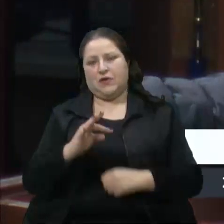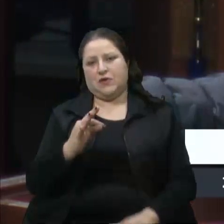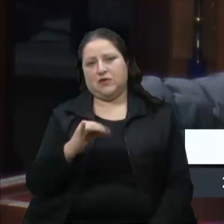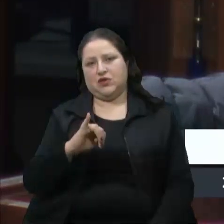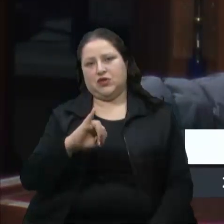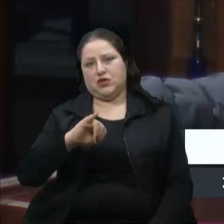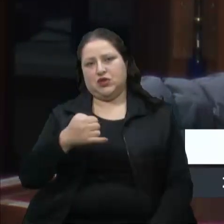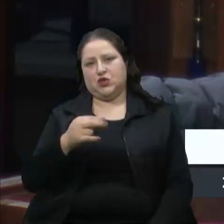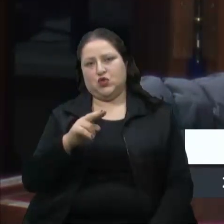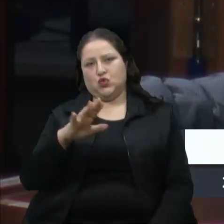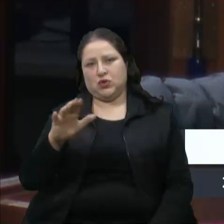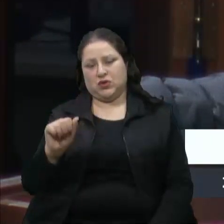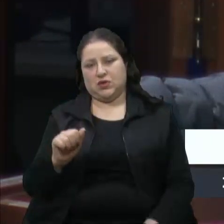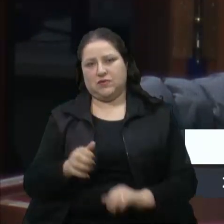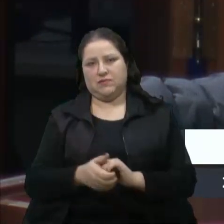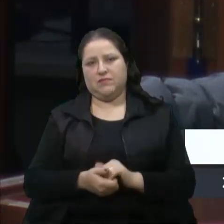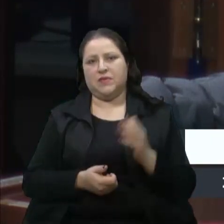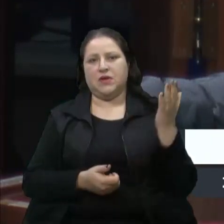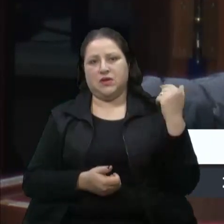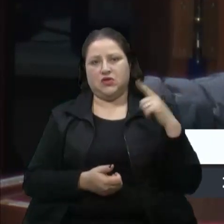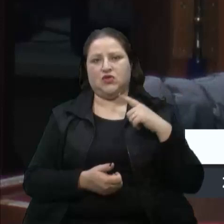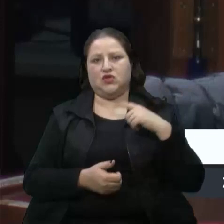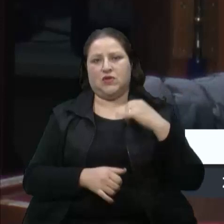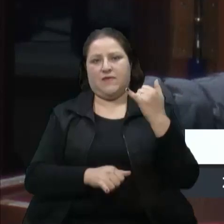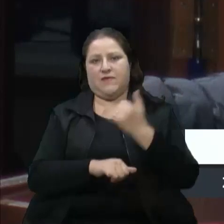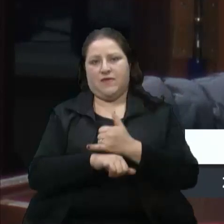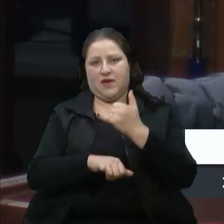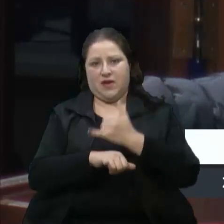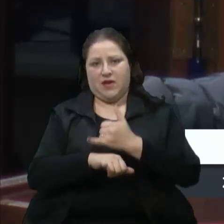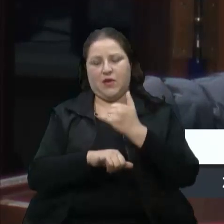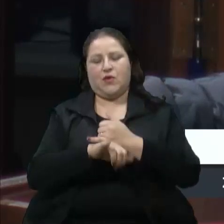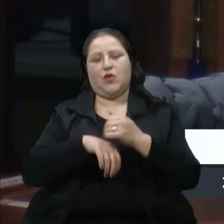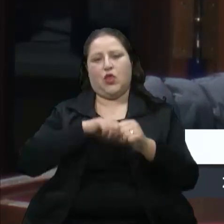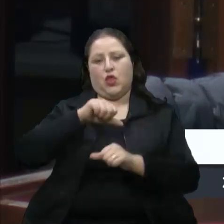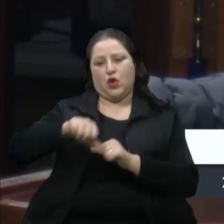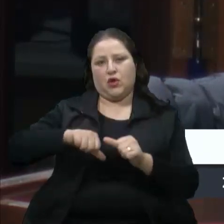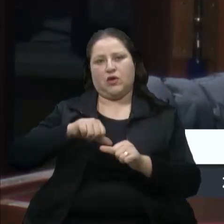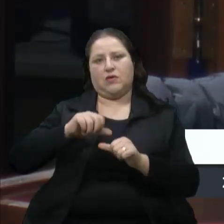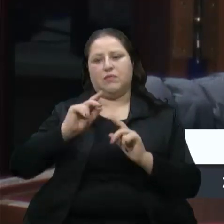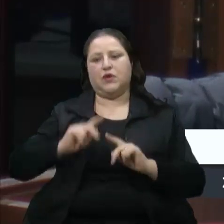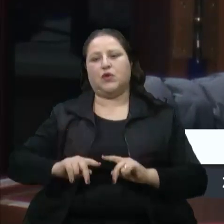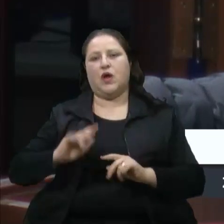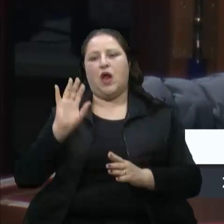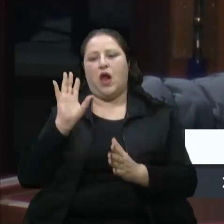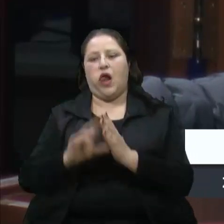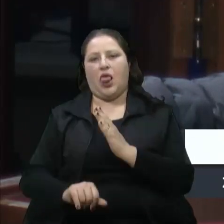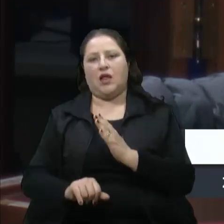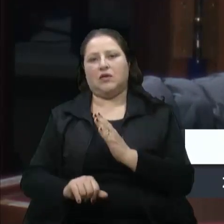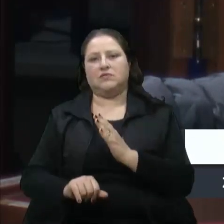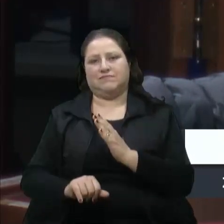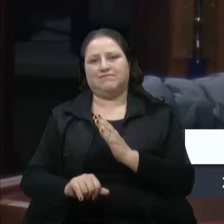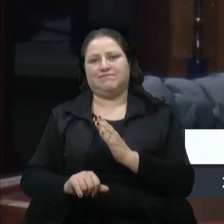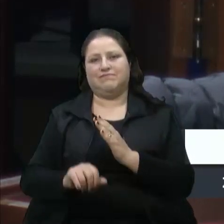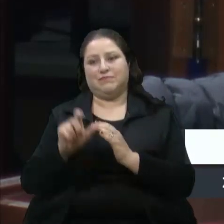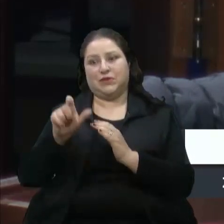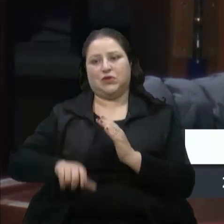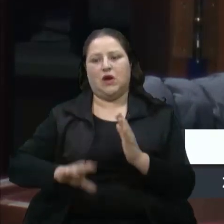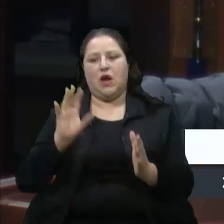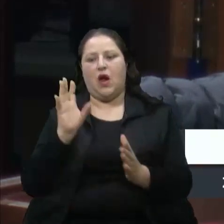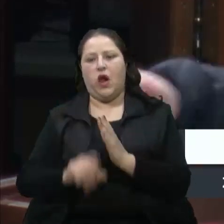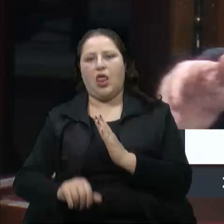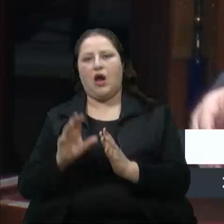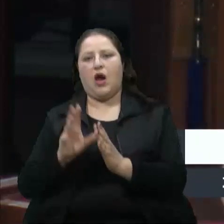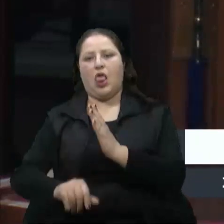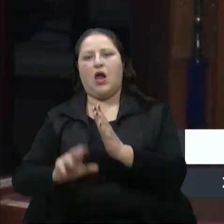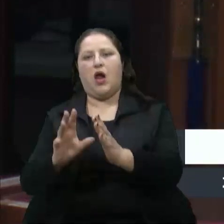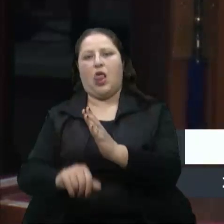4 vezes porque ela era de ferro. Em 4 oportunidades, os ladrões levaram, né, essa tampa,